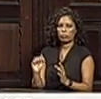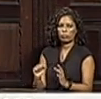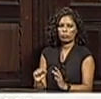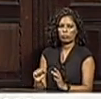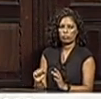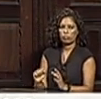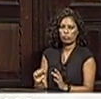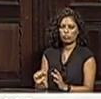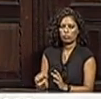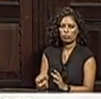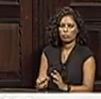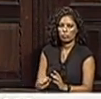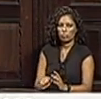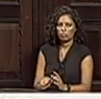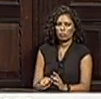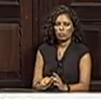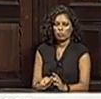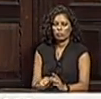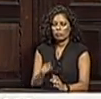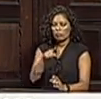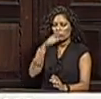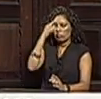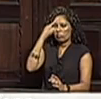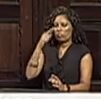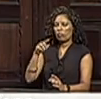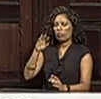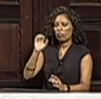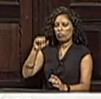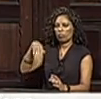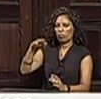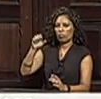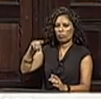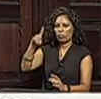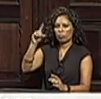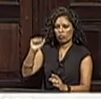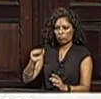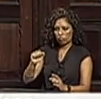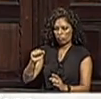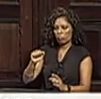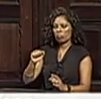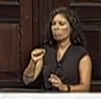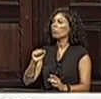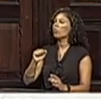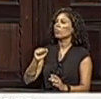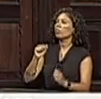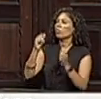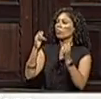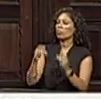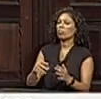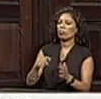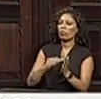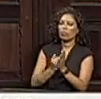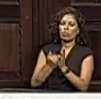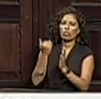contemplados pela emenda apresentada, que está sendo votada, de qualquer categoria profissional, técnico que já esteja na